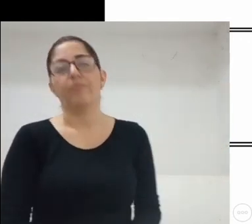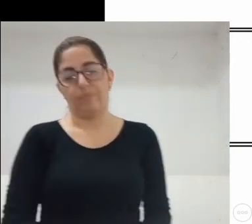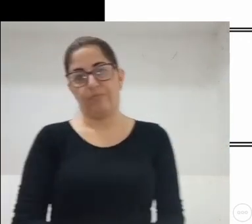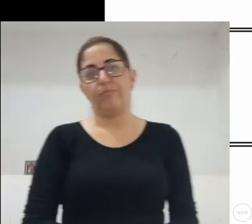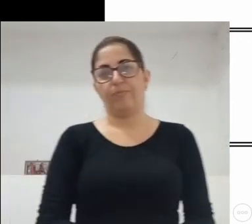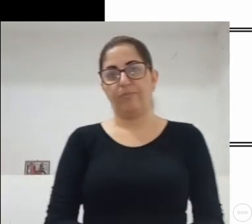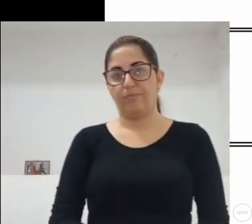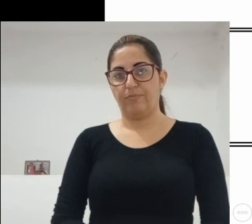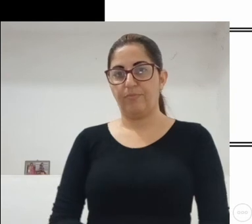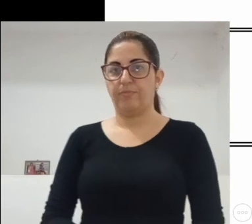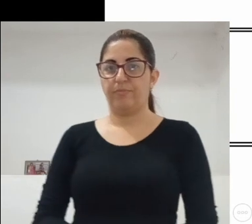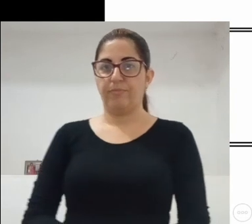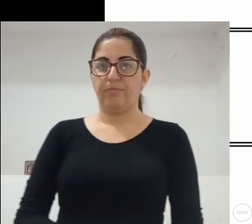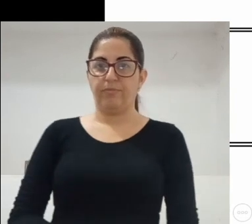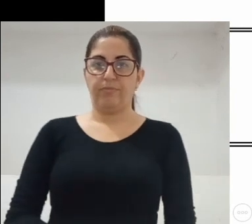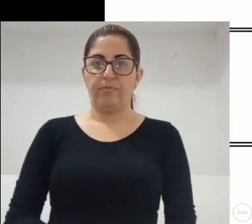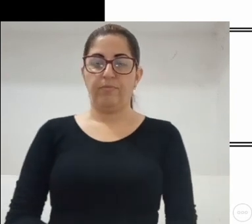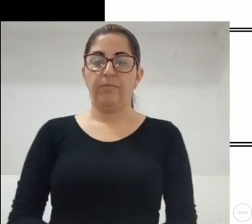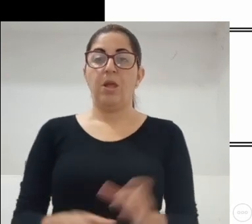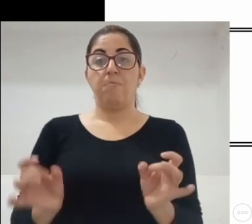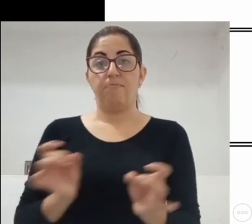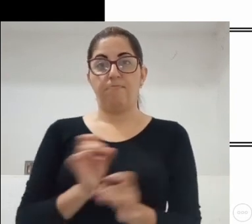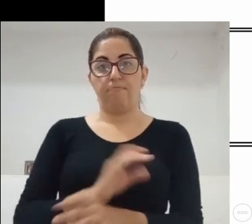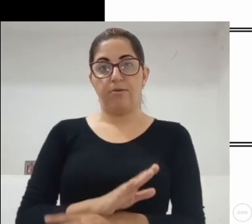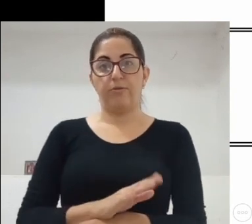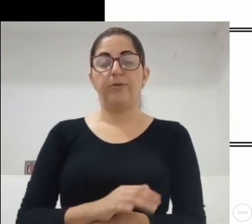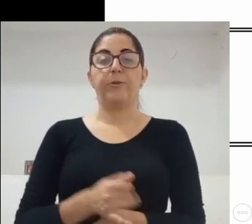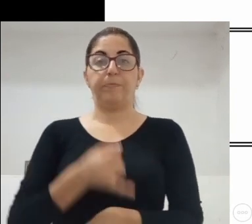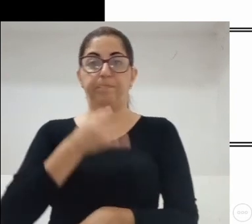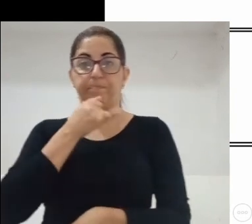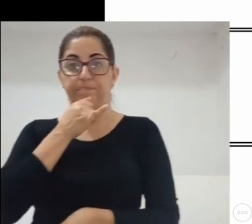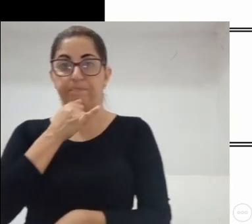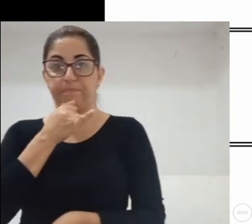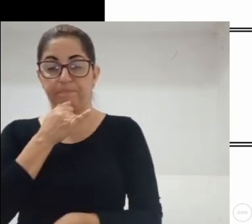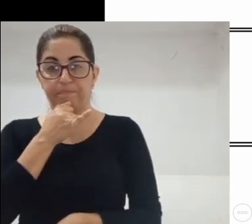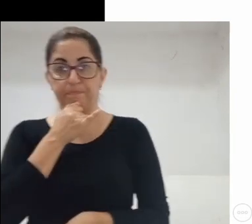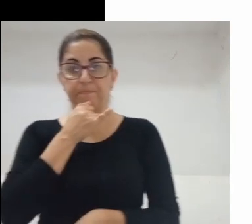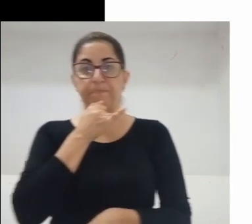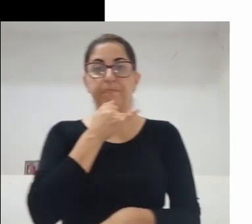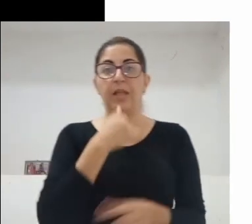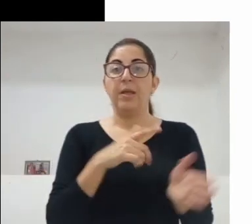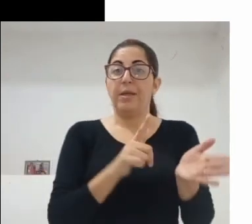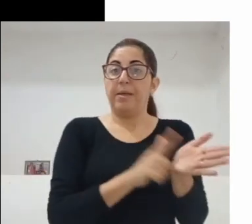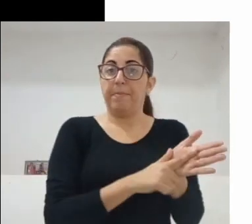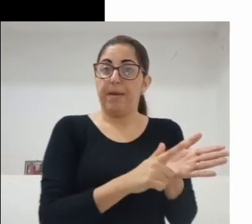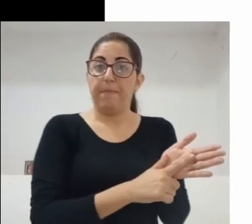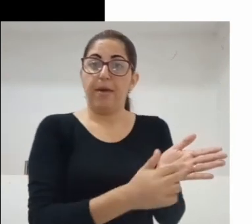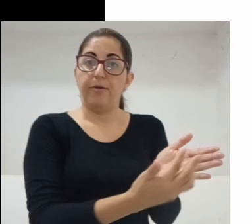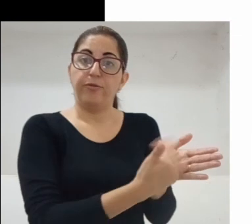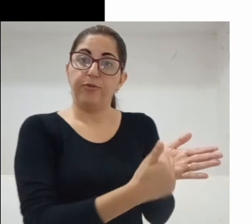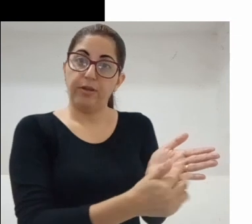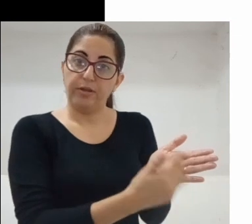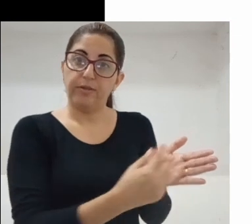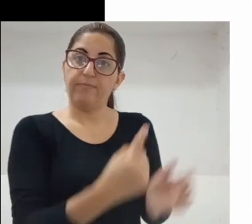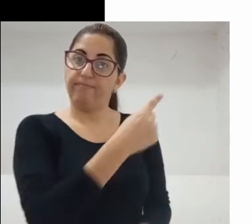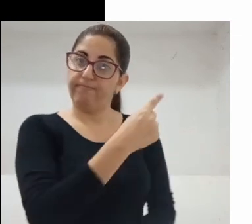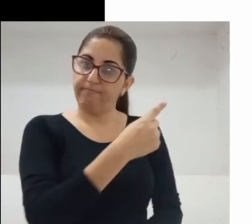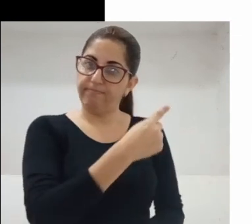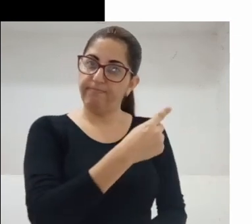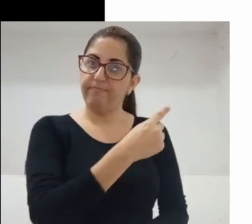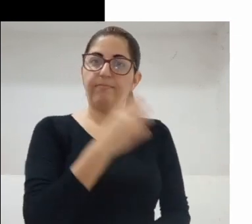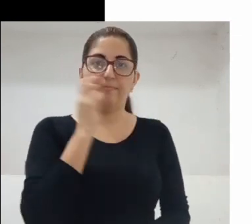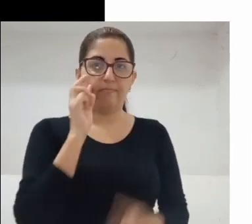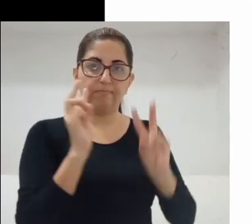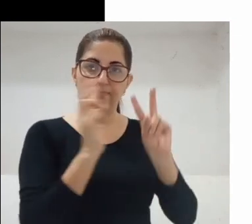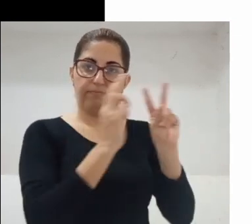meu texto vai estar localizado logo acima aqui dessa margem inferior, certo? Pronto, aqui está um